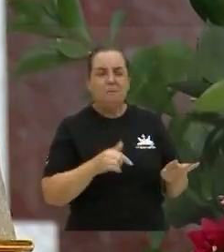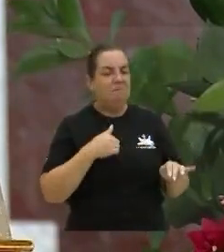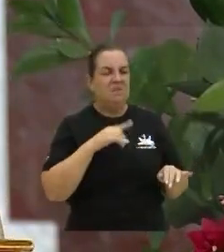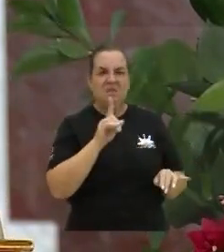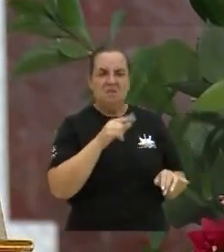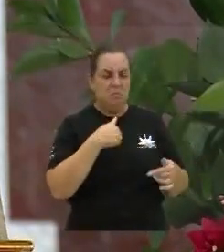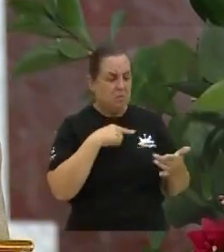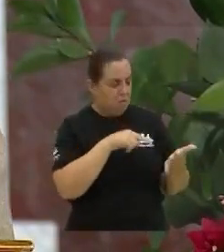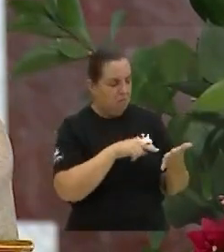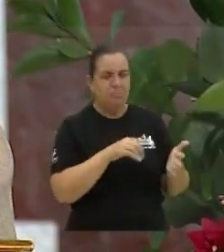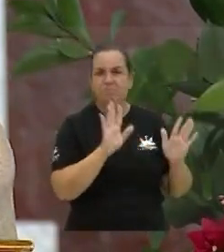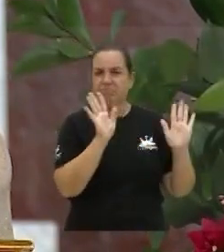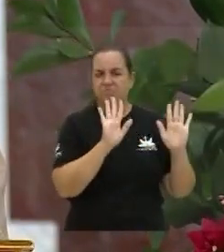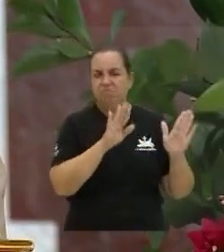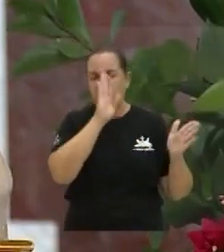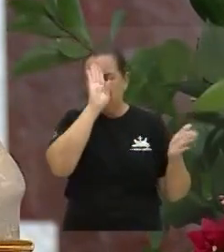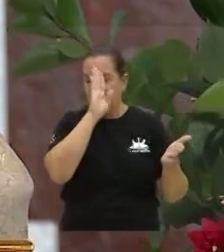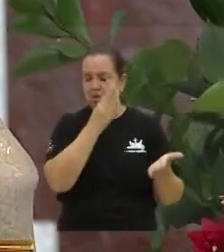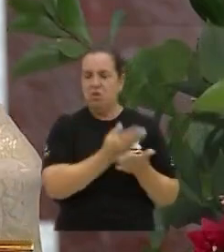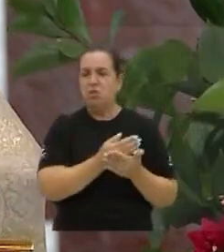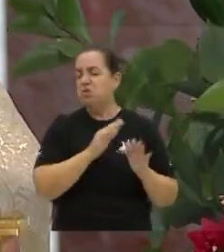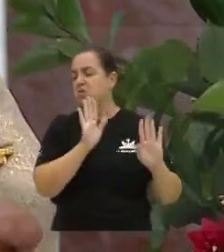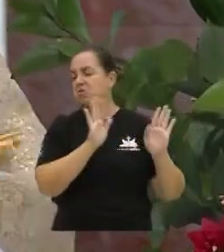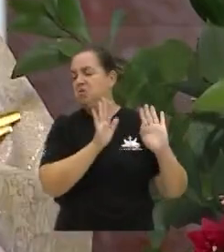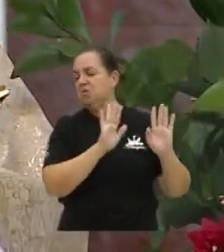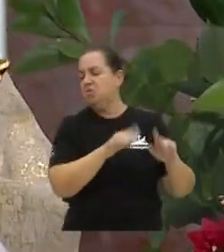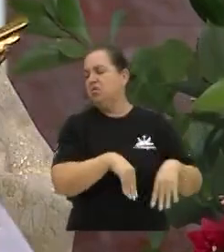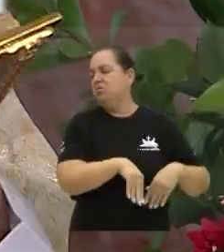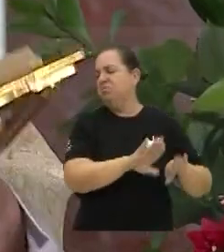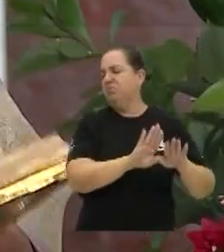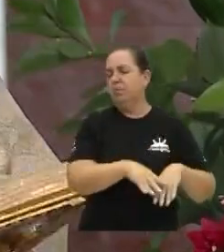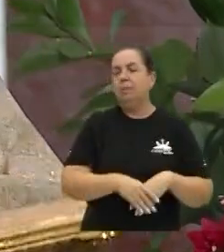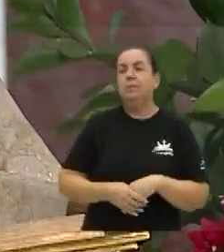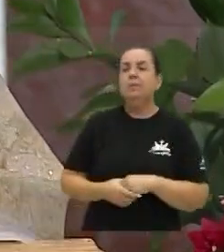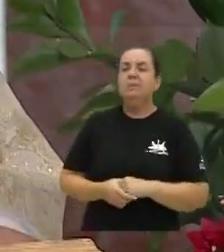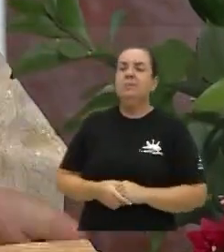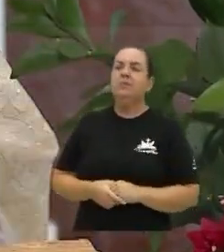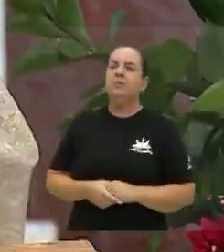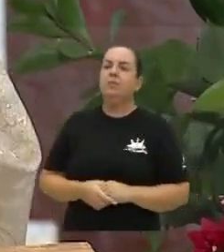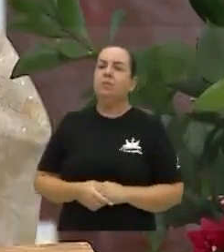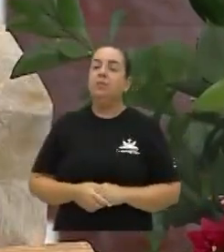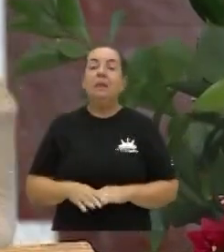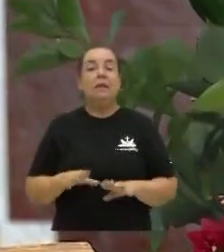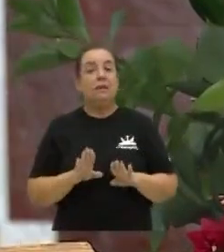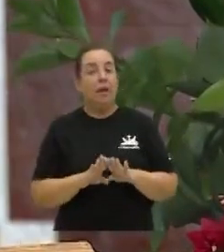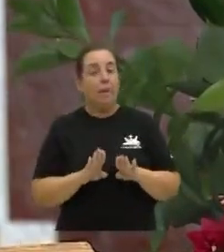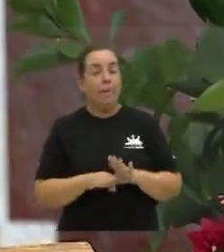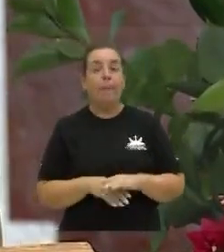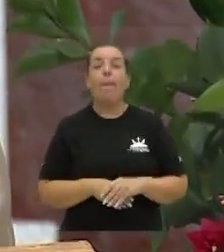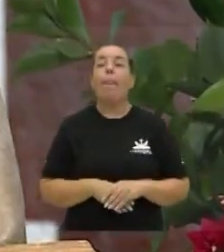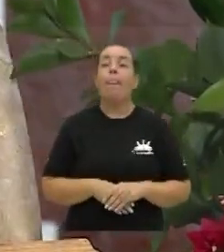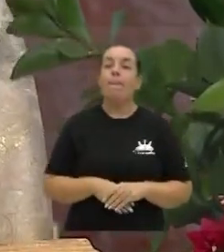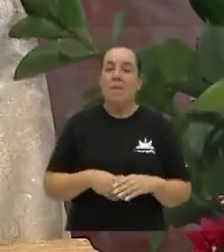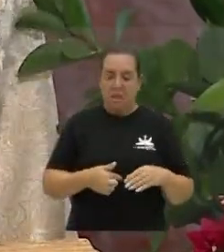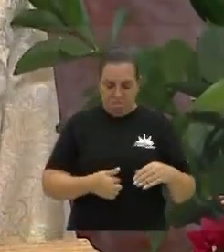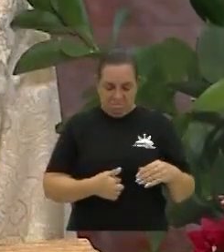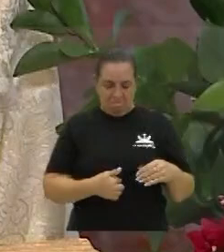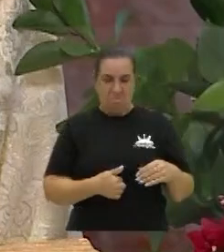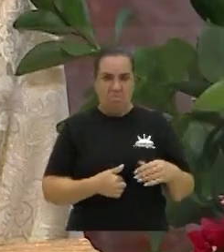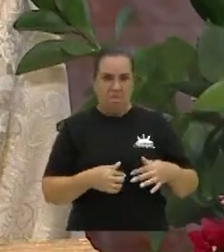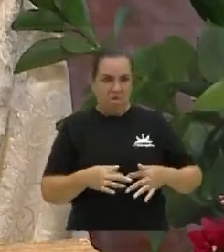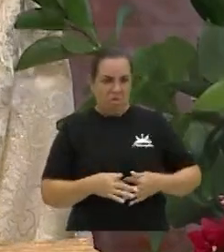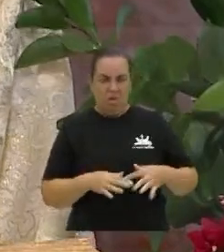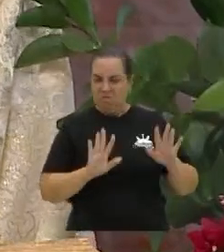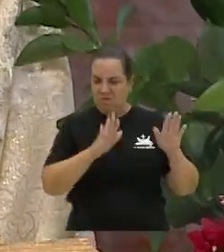puser o dedo na marca dos pregos e não puser a mão no seu lado,